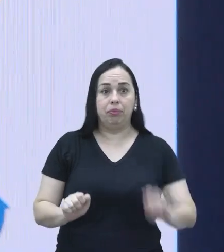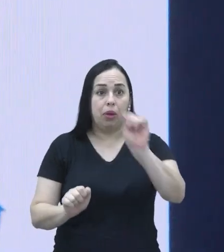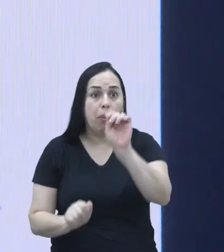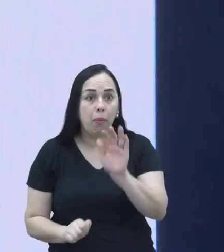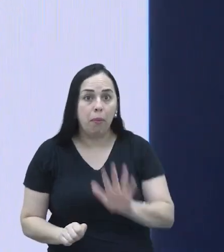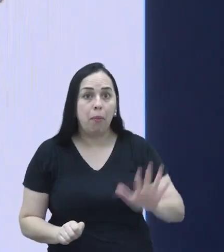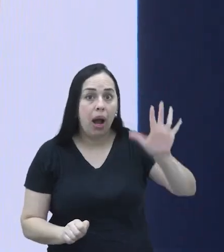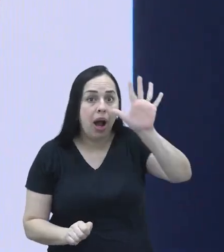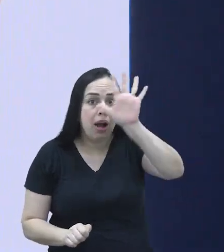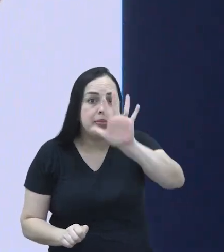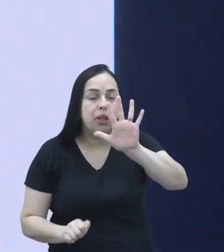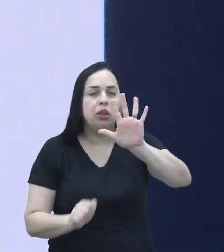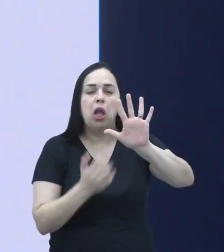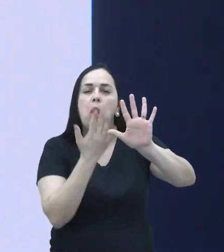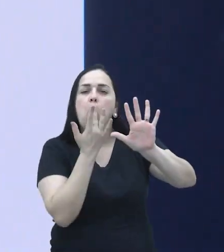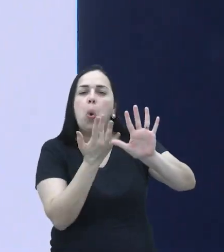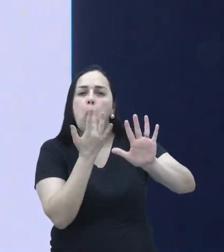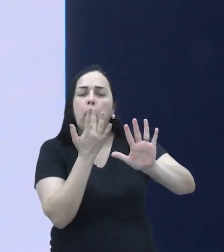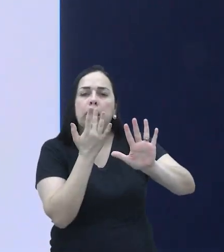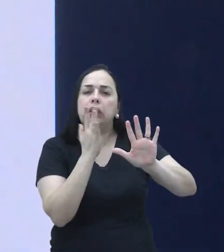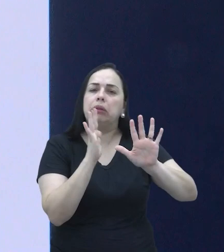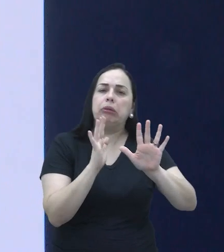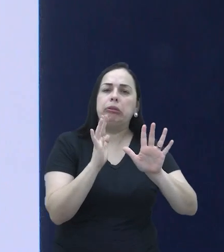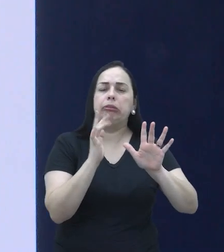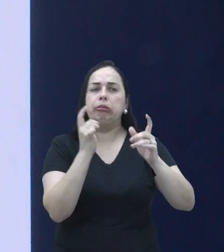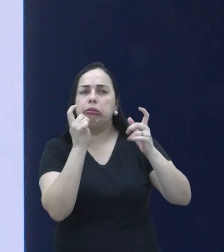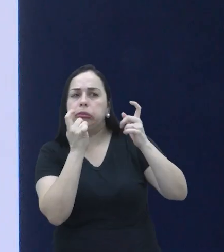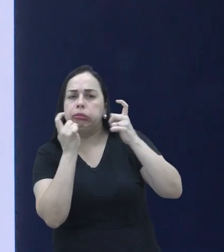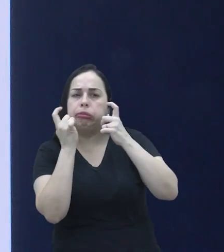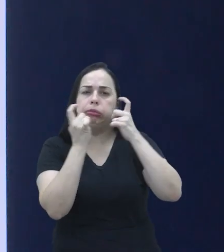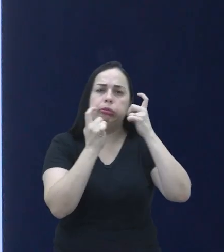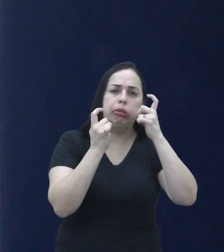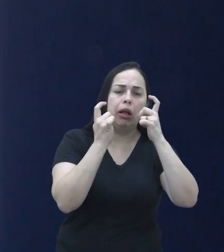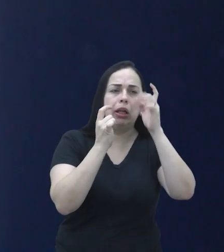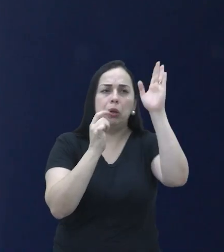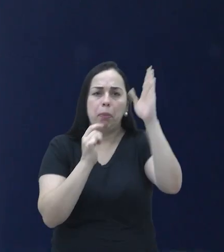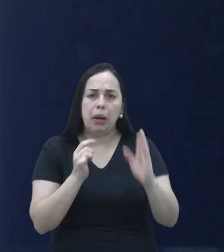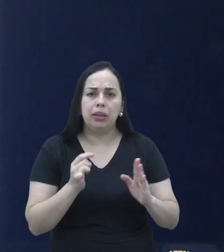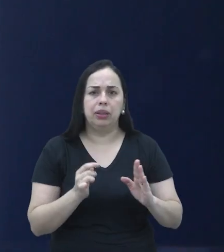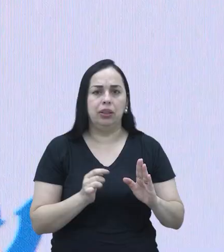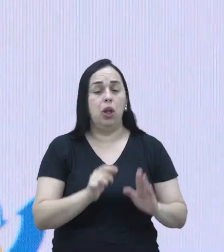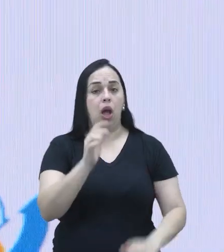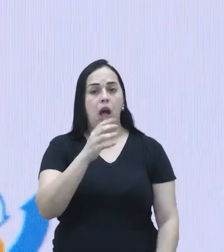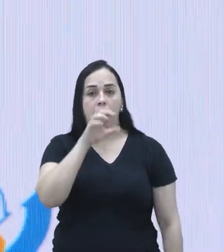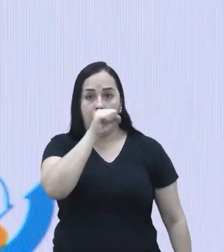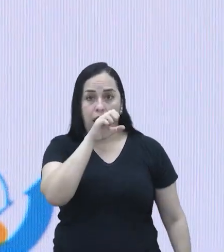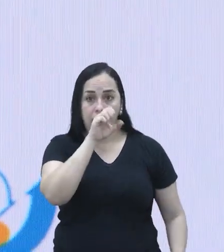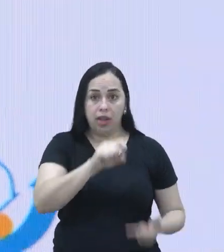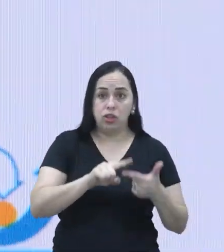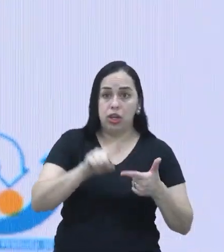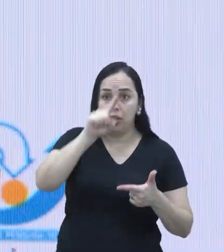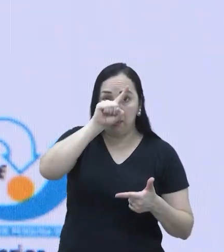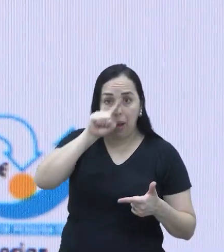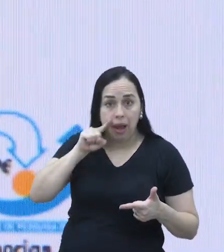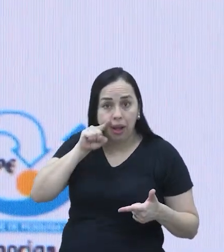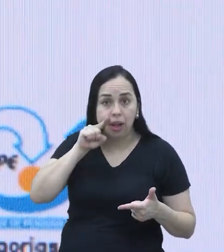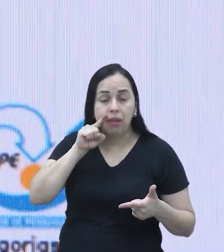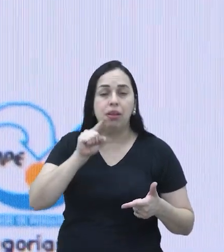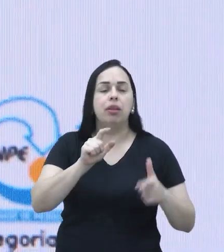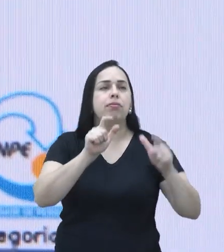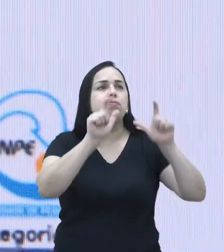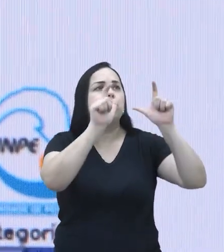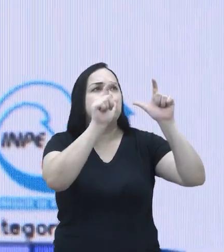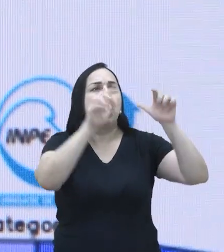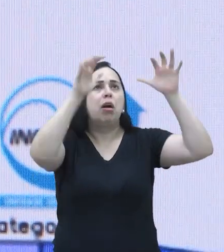O mapa na tela resume em poucas cores o cenário preocupante de parte do país. Os tons de laranja e amarelo